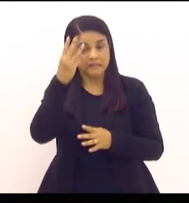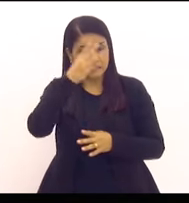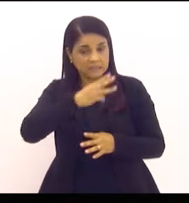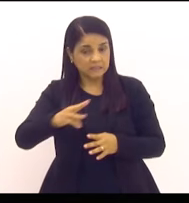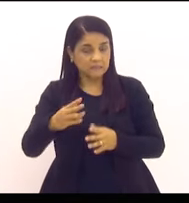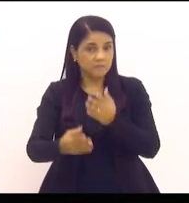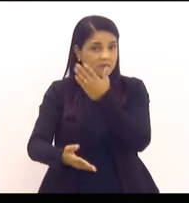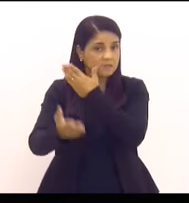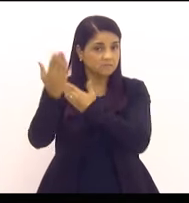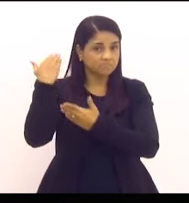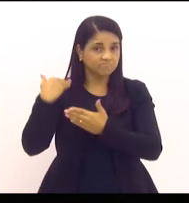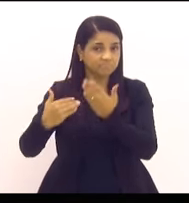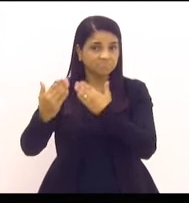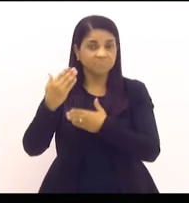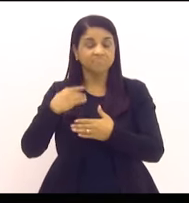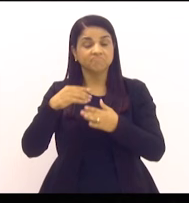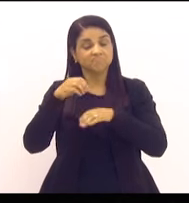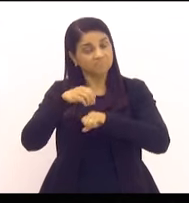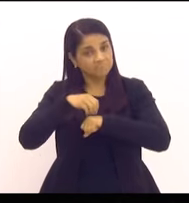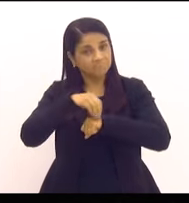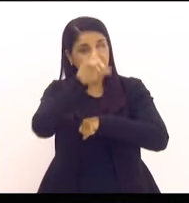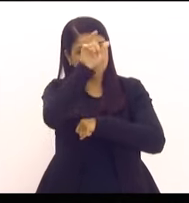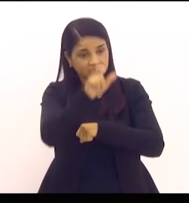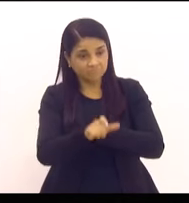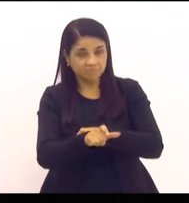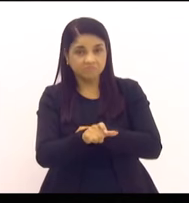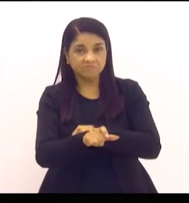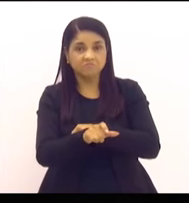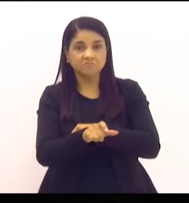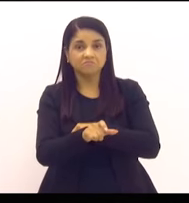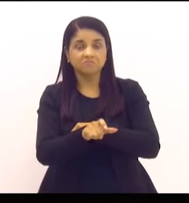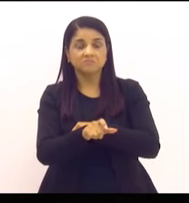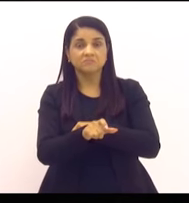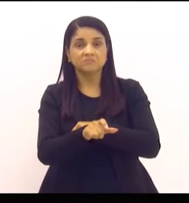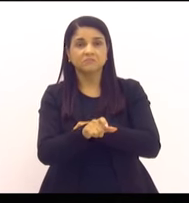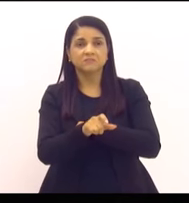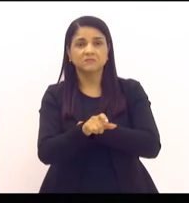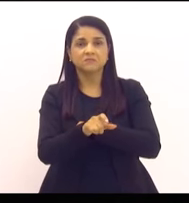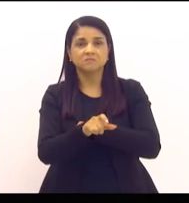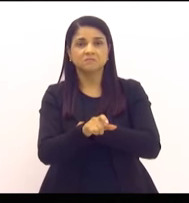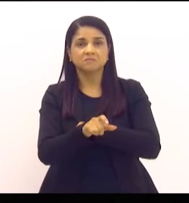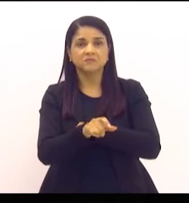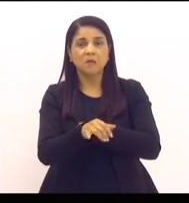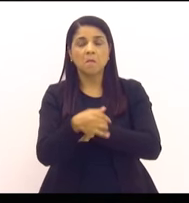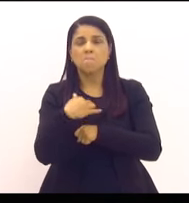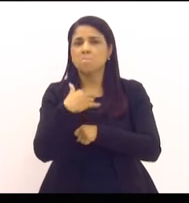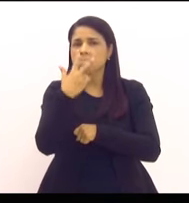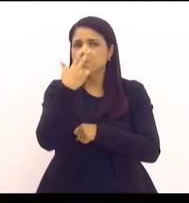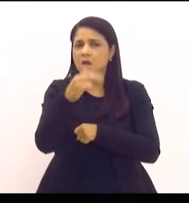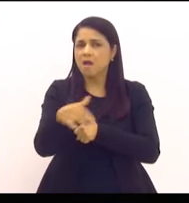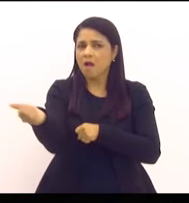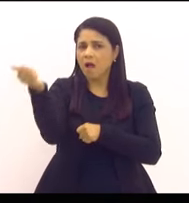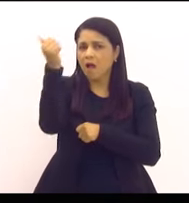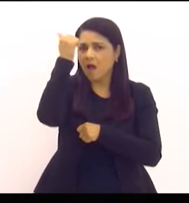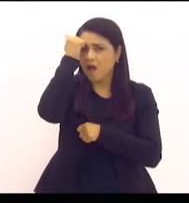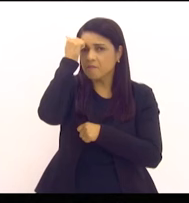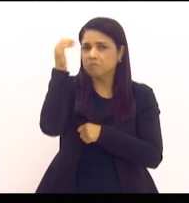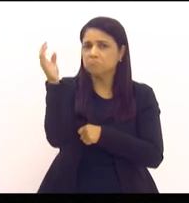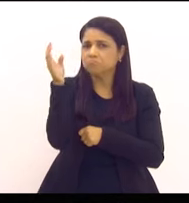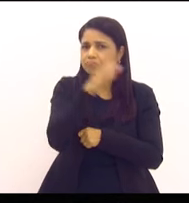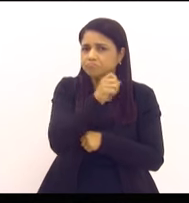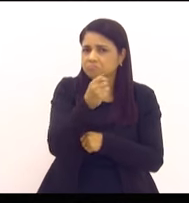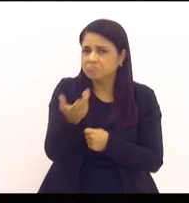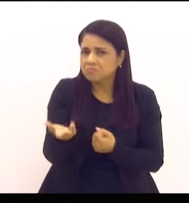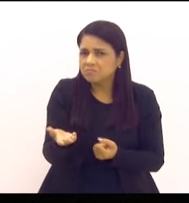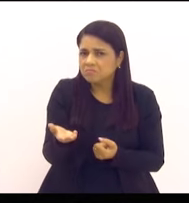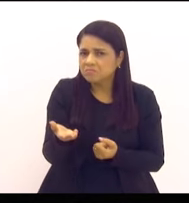3 semanas atrás, ele fez uma indicação e, ao que parece, né, se arrependeu rapidamente. O